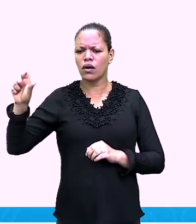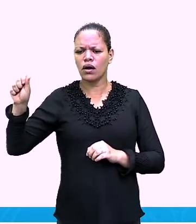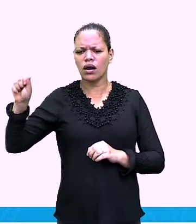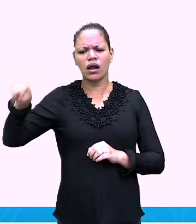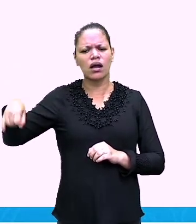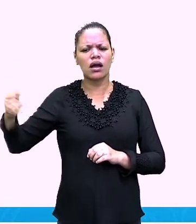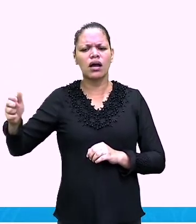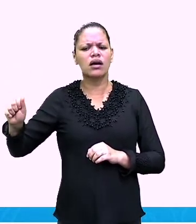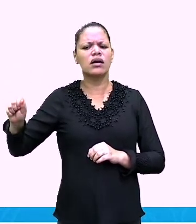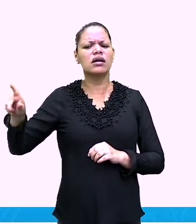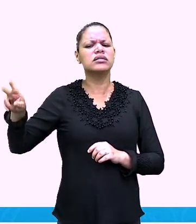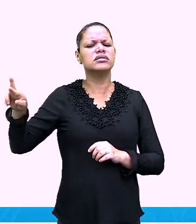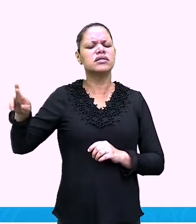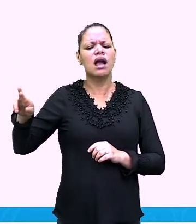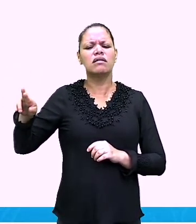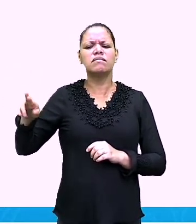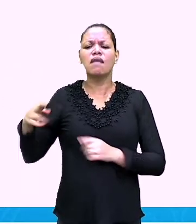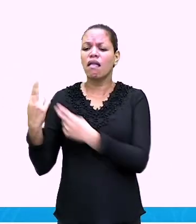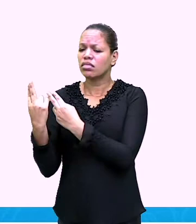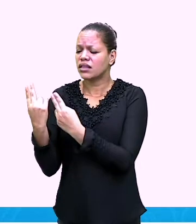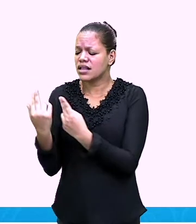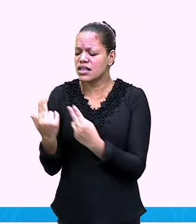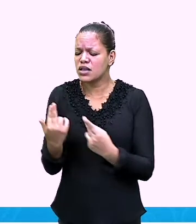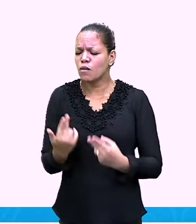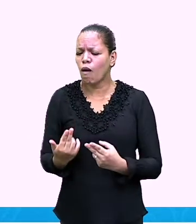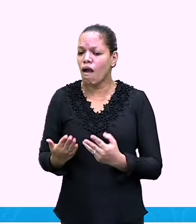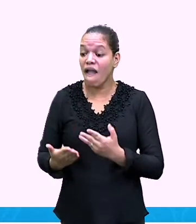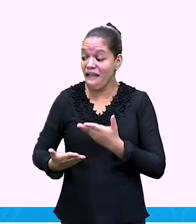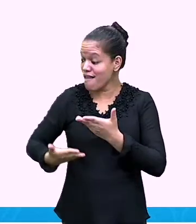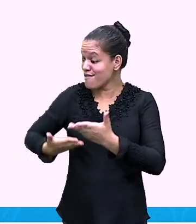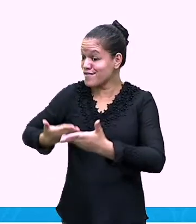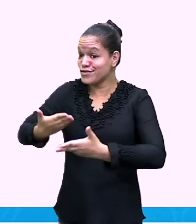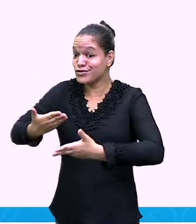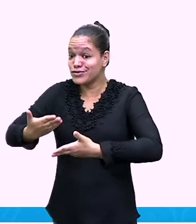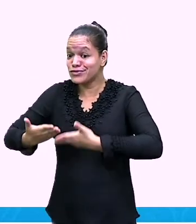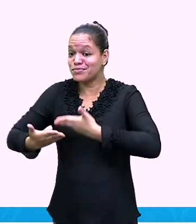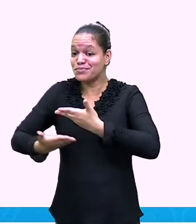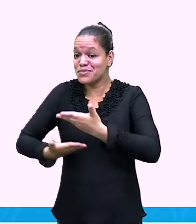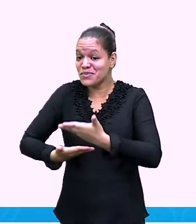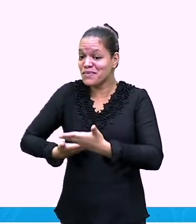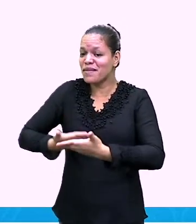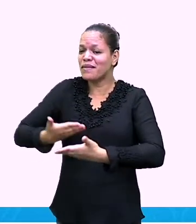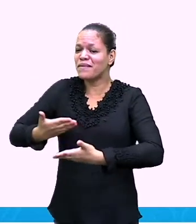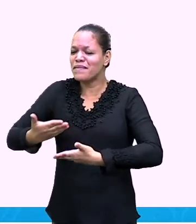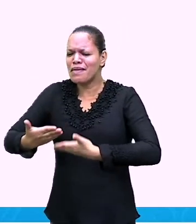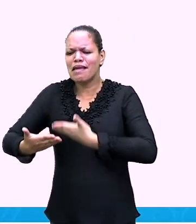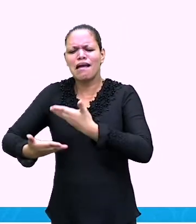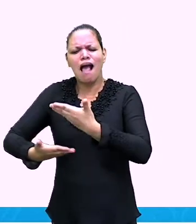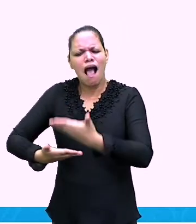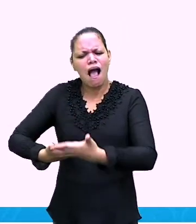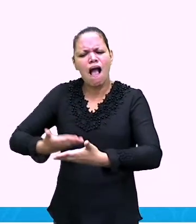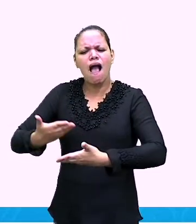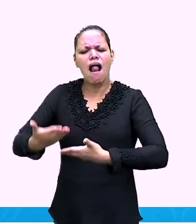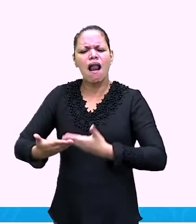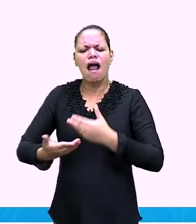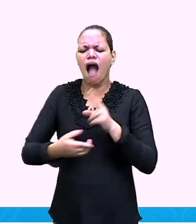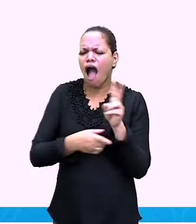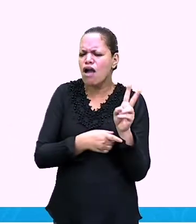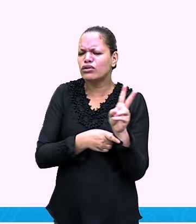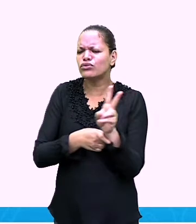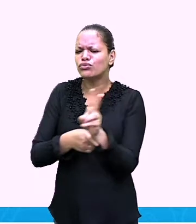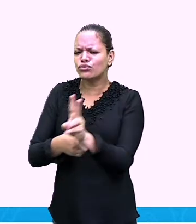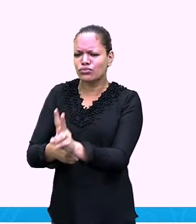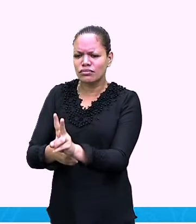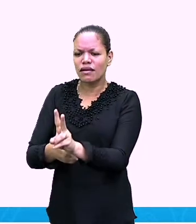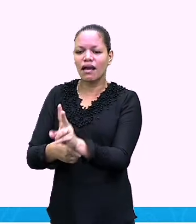que estimular, incentivar. Então, incentiva aí, queira aprender, vamos ser corajosos,